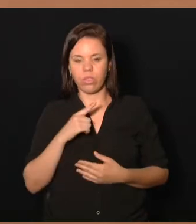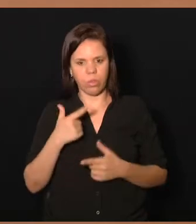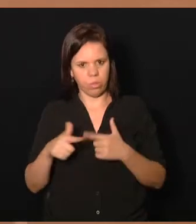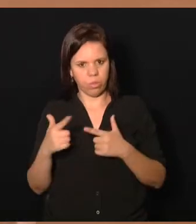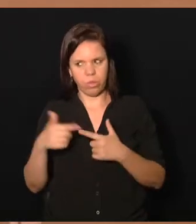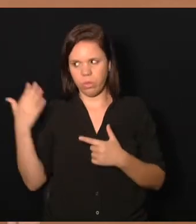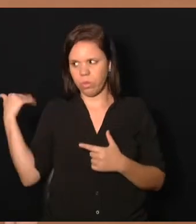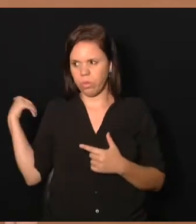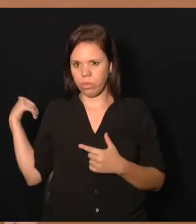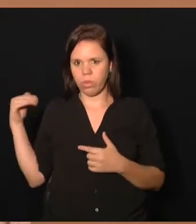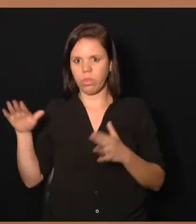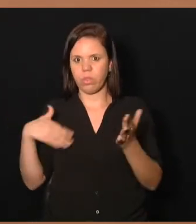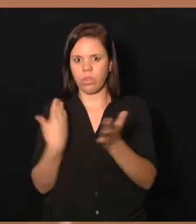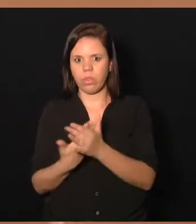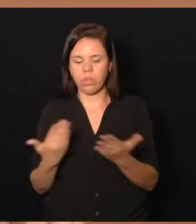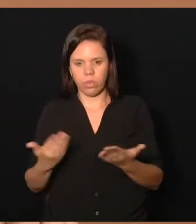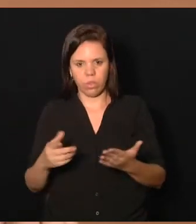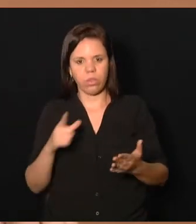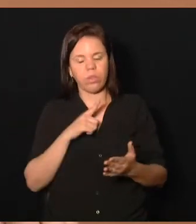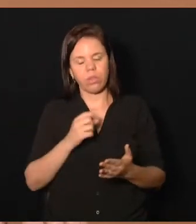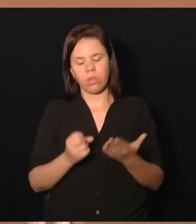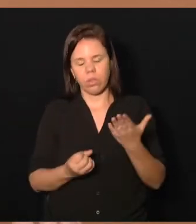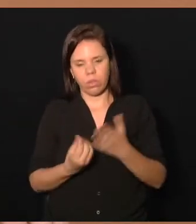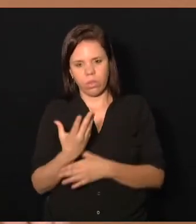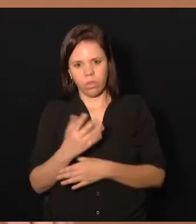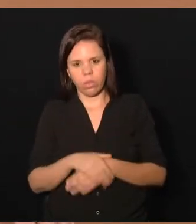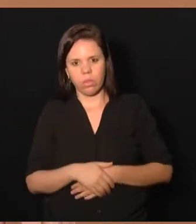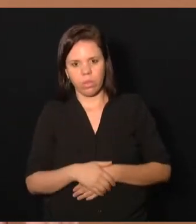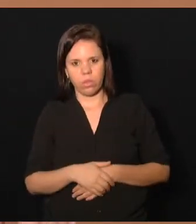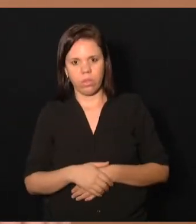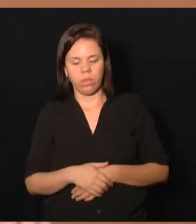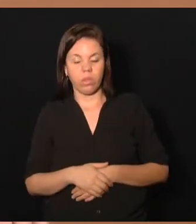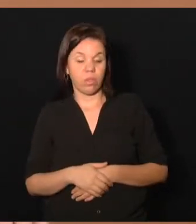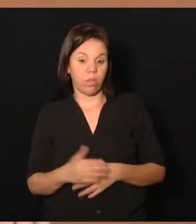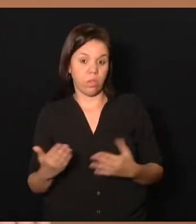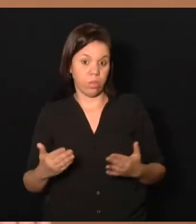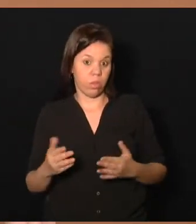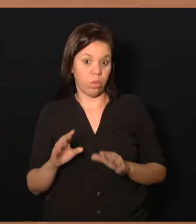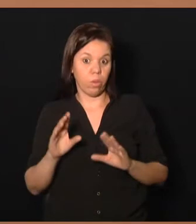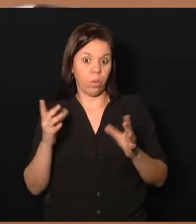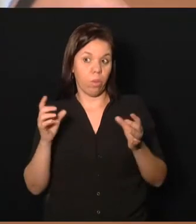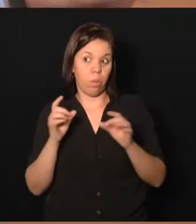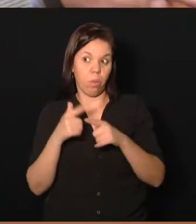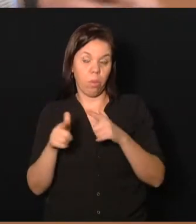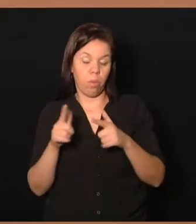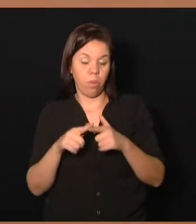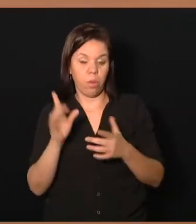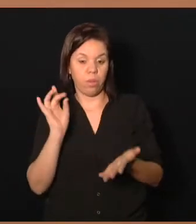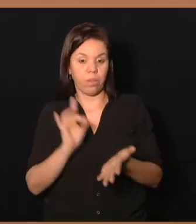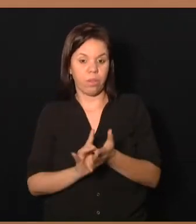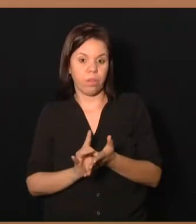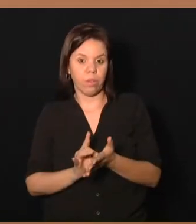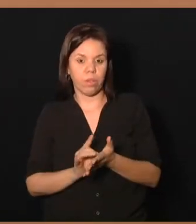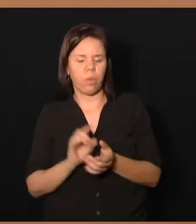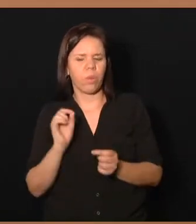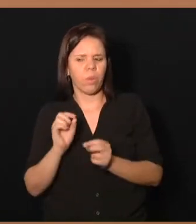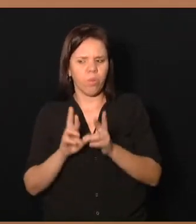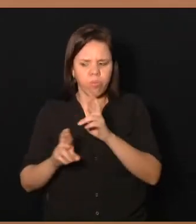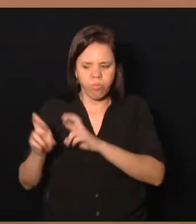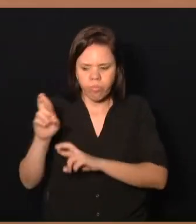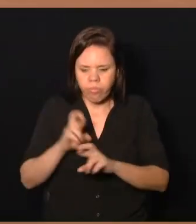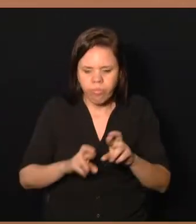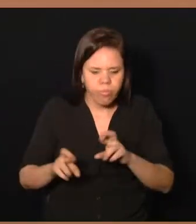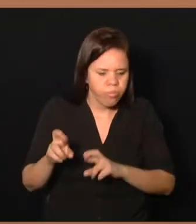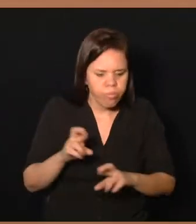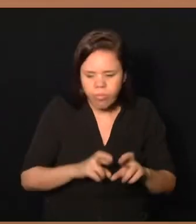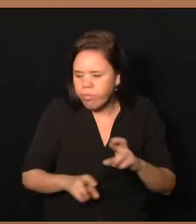problema que até hoje está ainda acontecendo. Agora, hoje o grande problema, de fato, é a vigilância sanitária. A